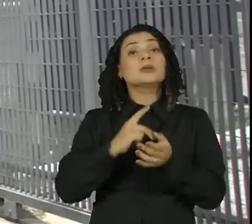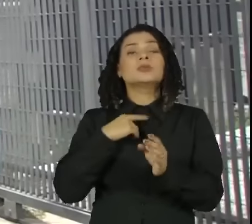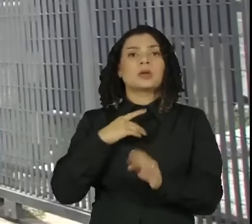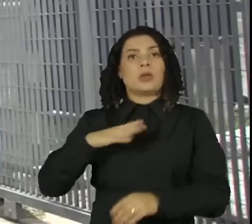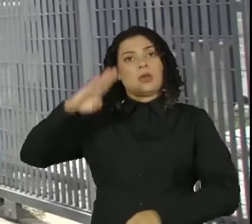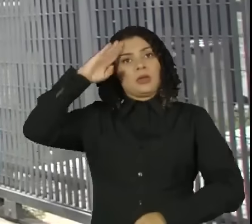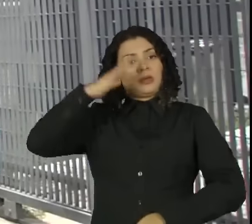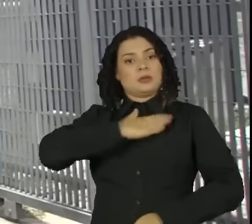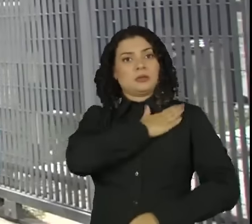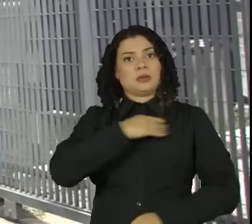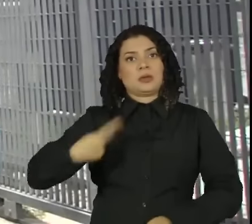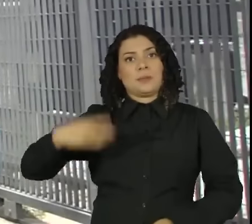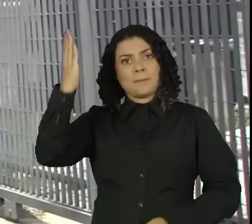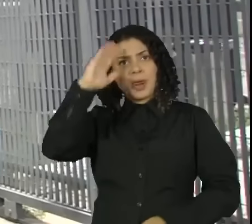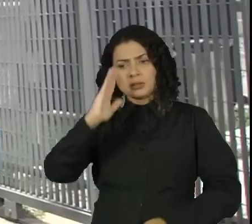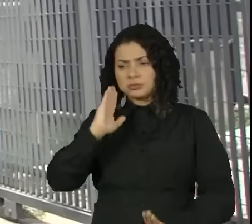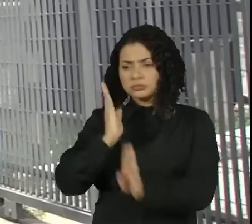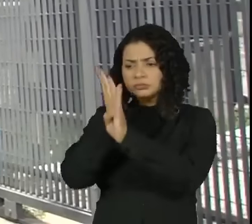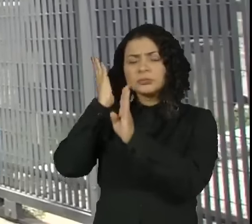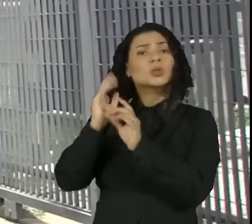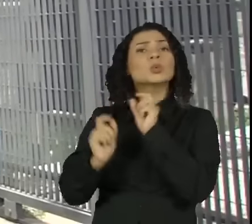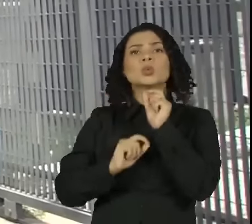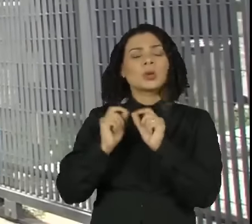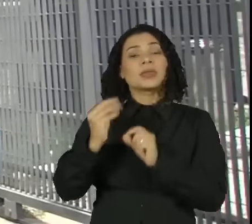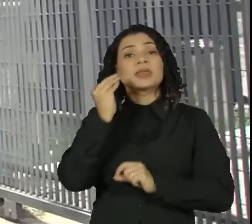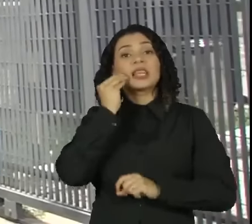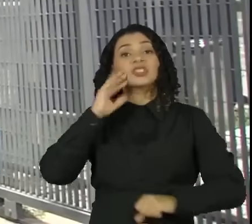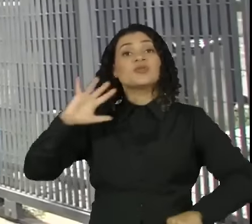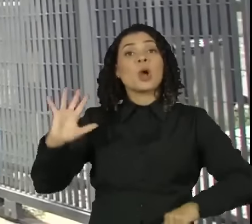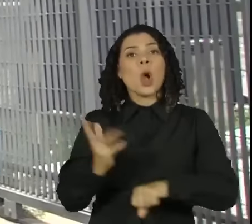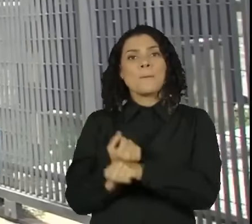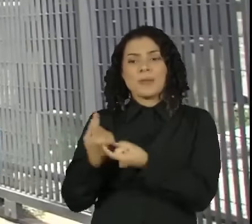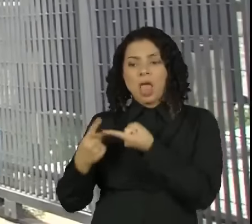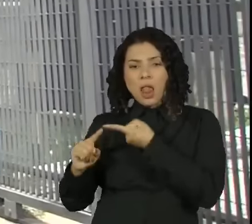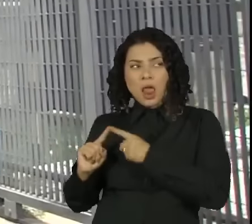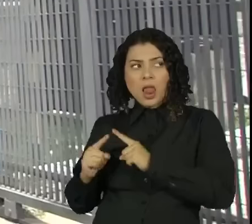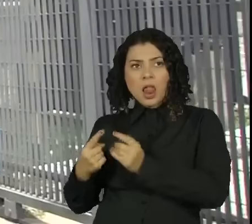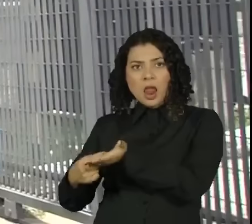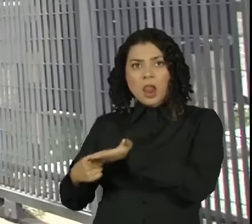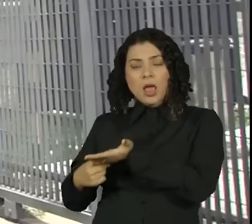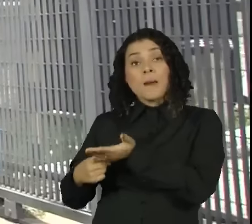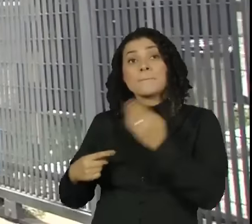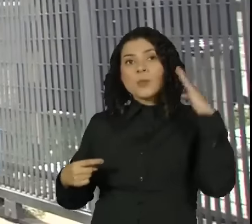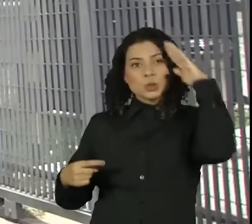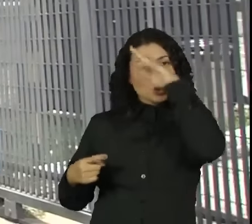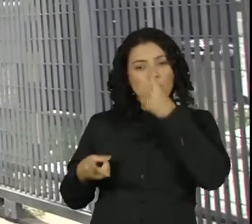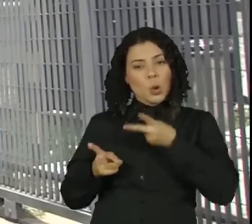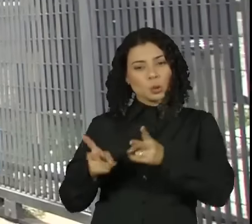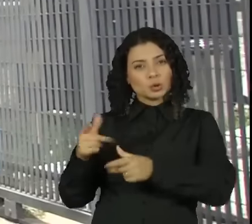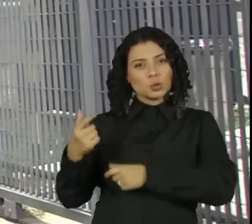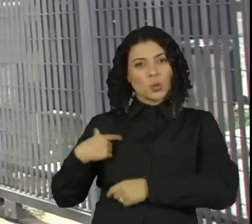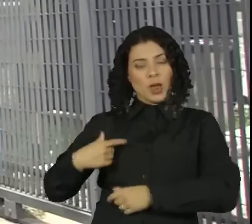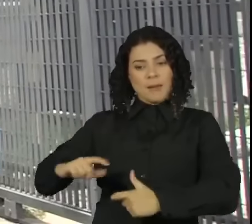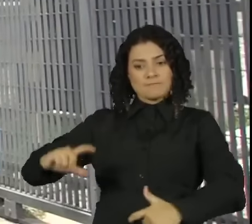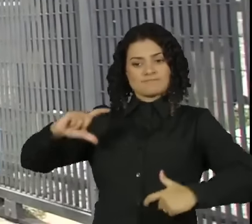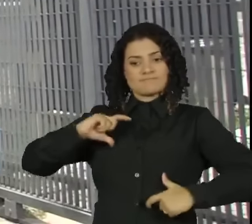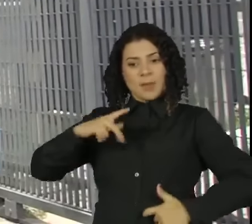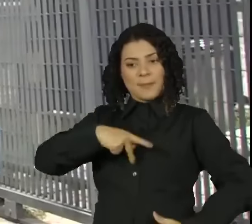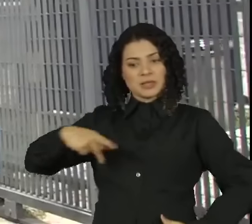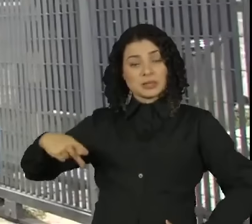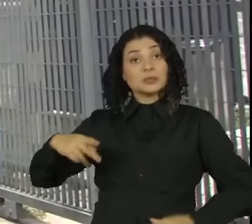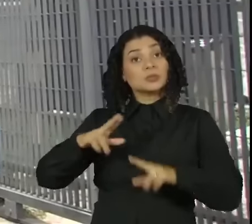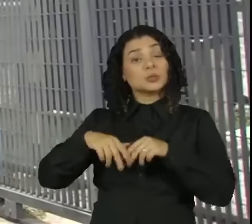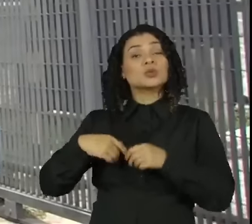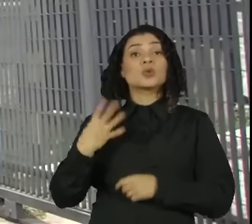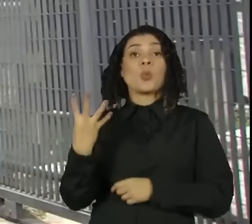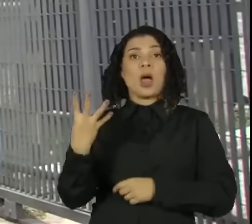Brasileiro. A operação apura uma tentativa de golpe para manter Jair Bolsonaro no poder. Ao todo, são 4